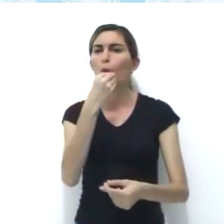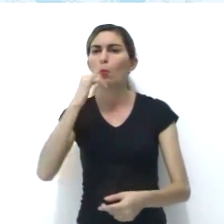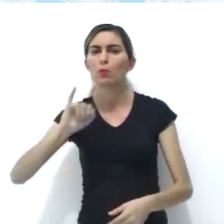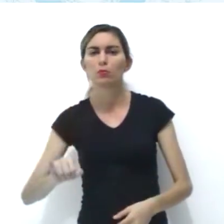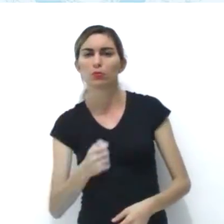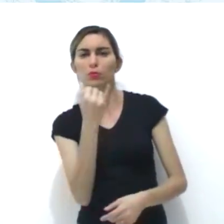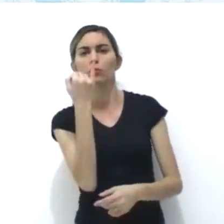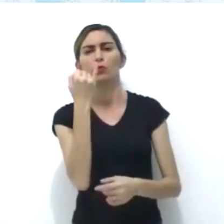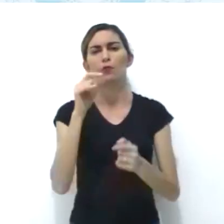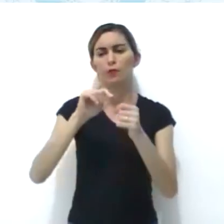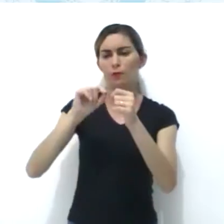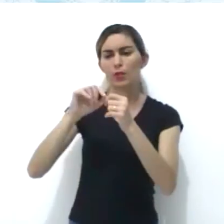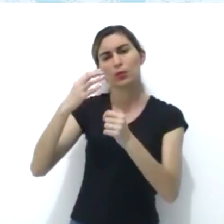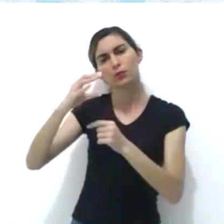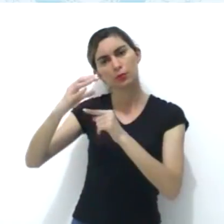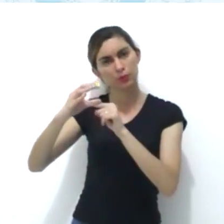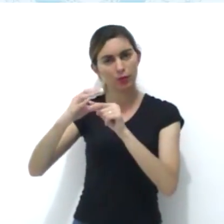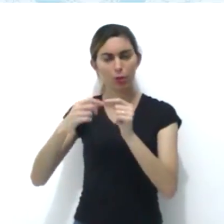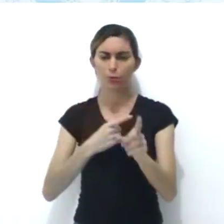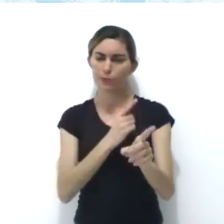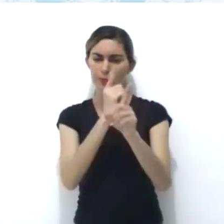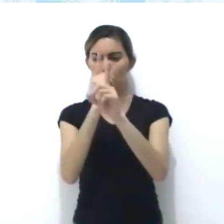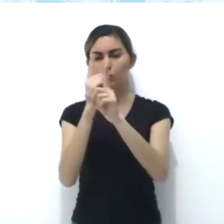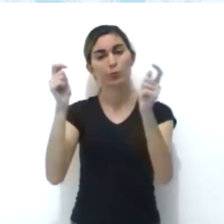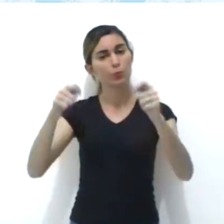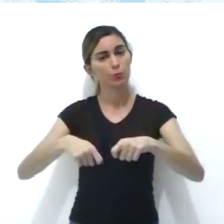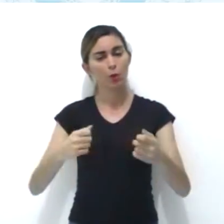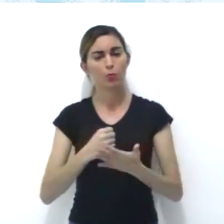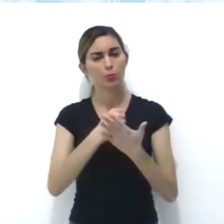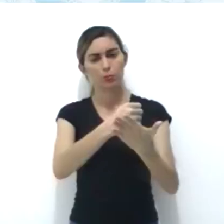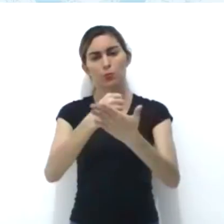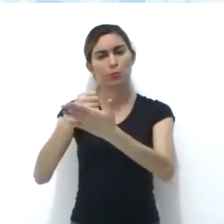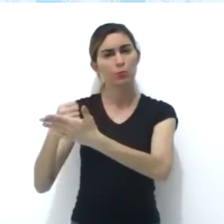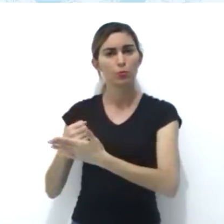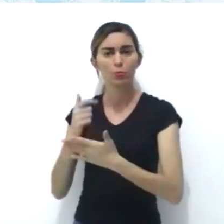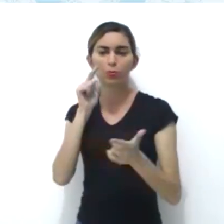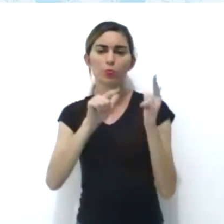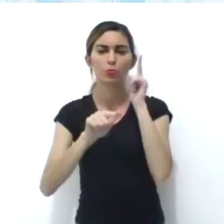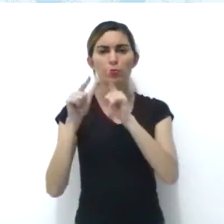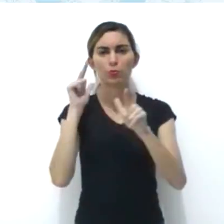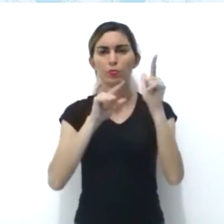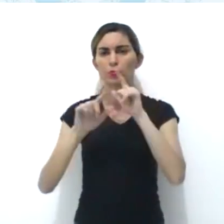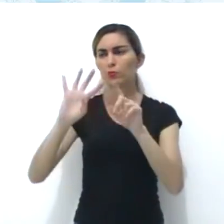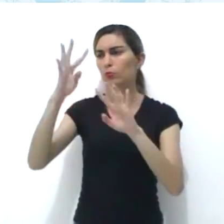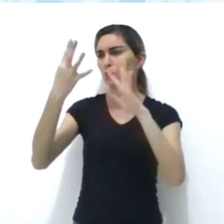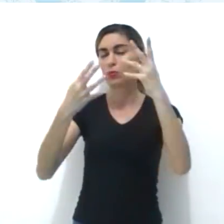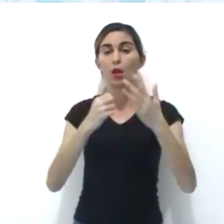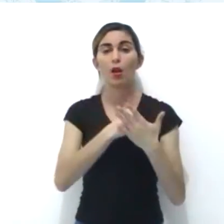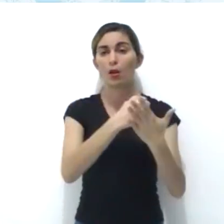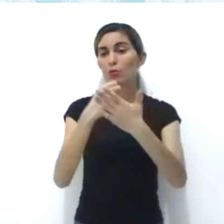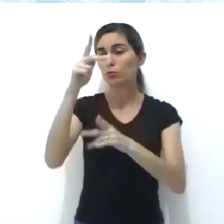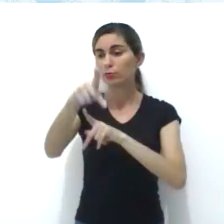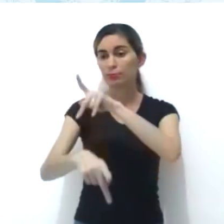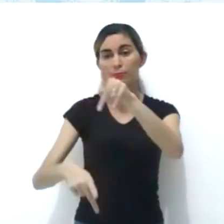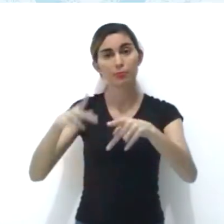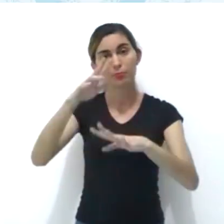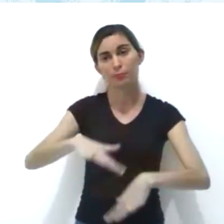de oportunidades. Fazendo ciência, descobri que eu posso contribuir solucionando problemas e